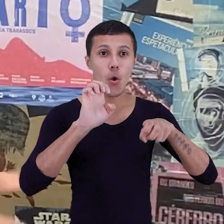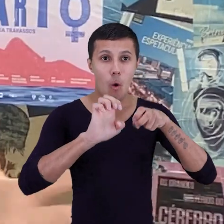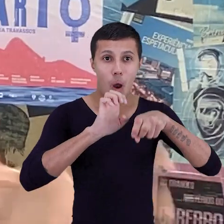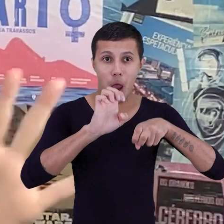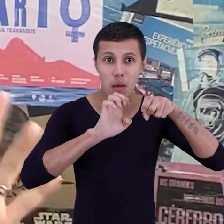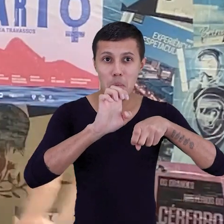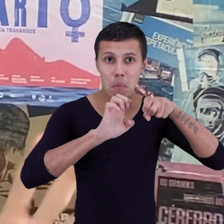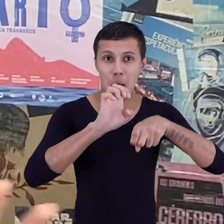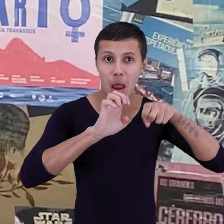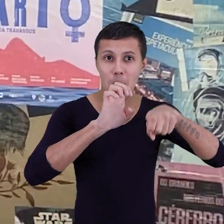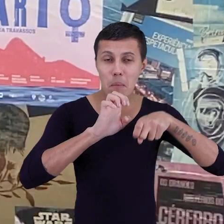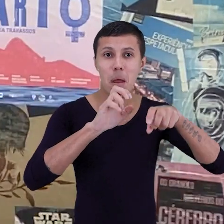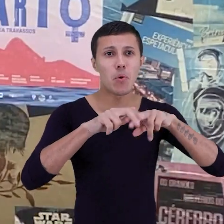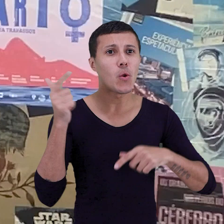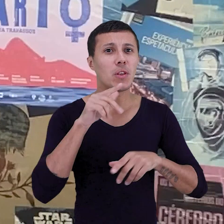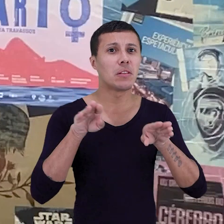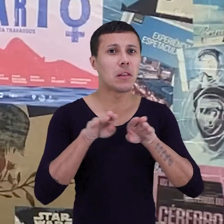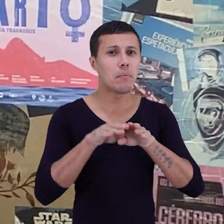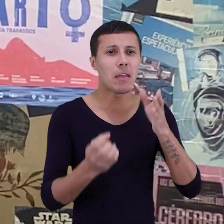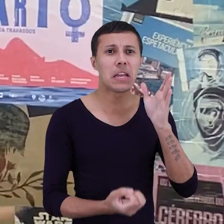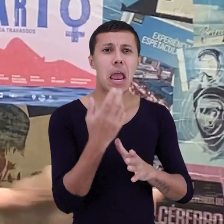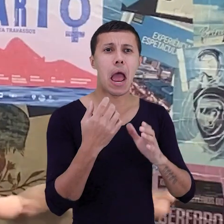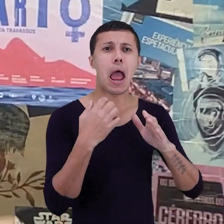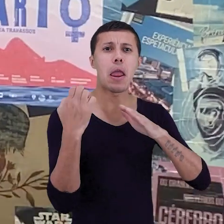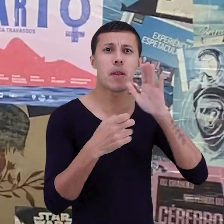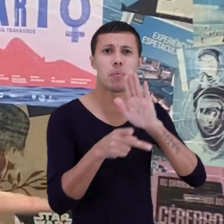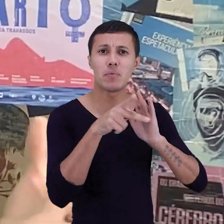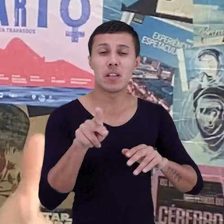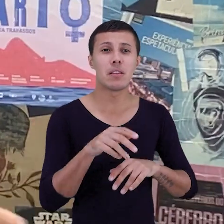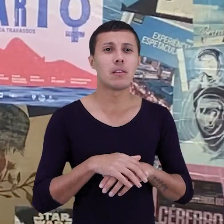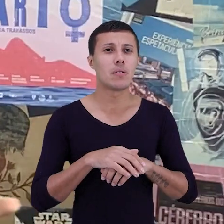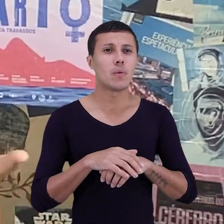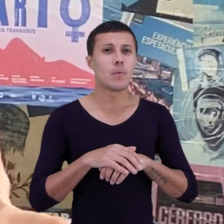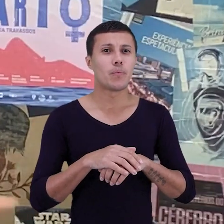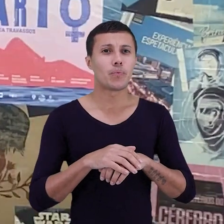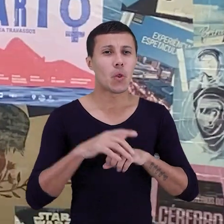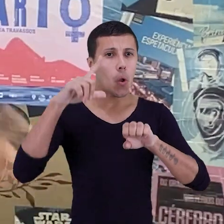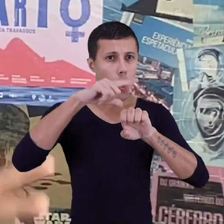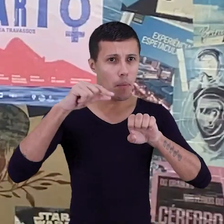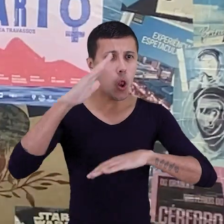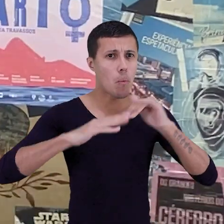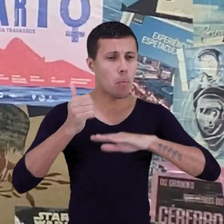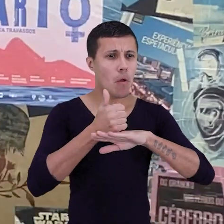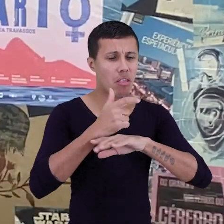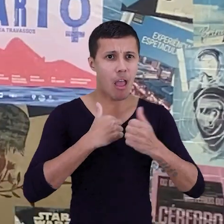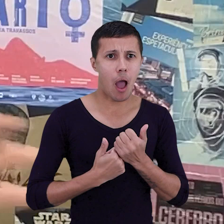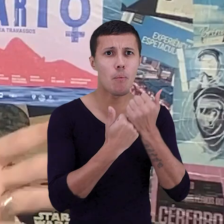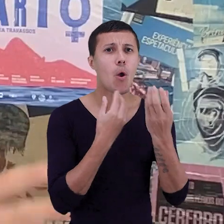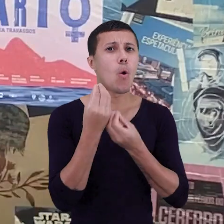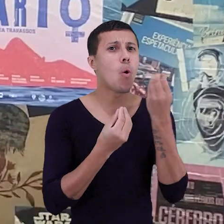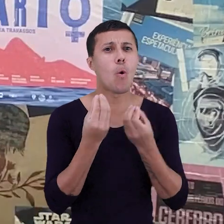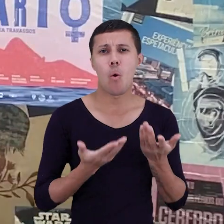um caminho para, de fato, montar a empresa de vocês. Os empreendedores, eles têm esse apoio claro? Como é que